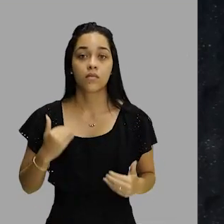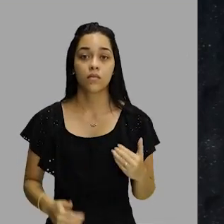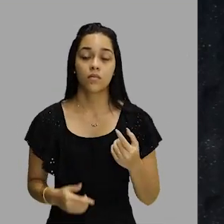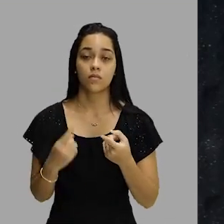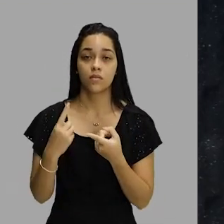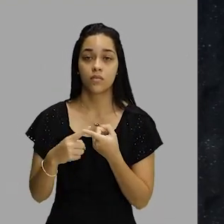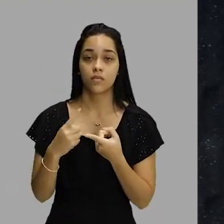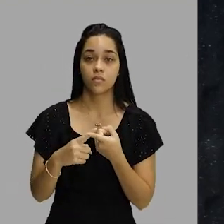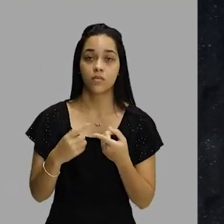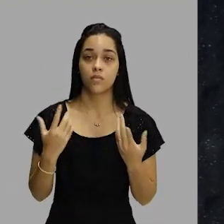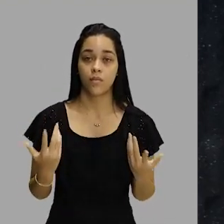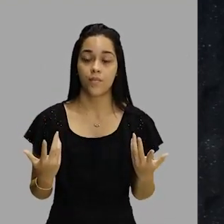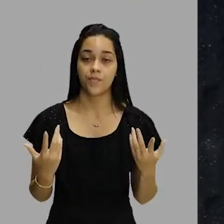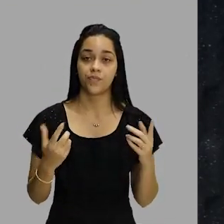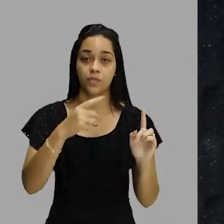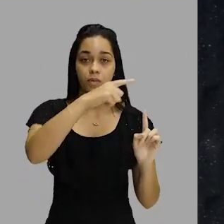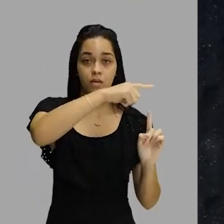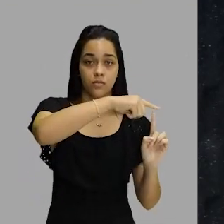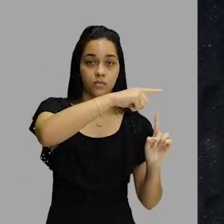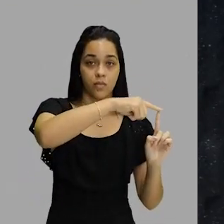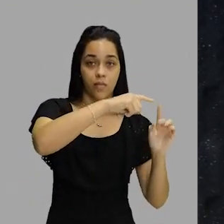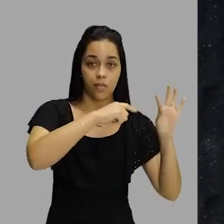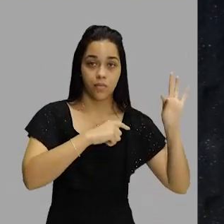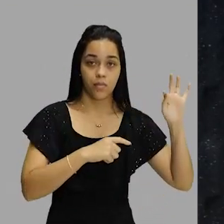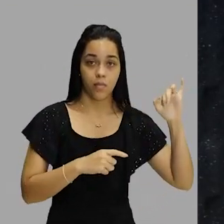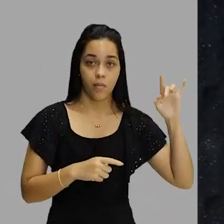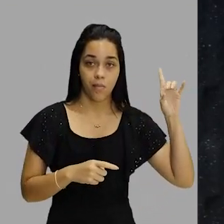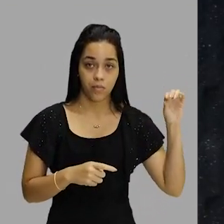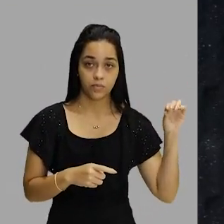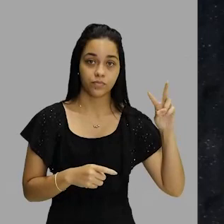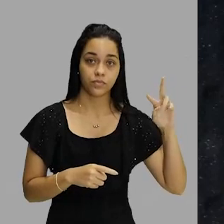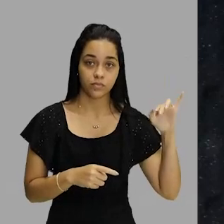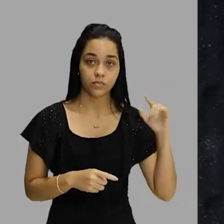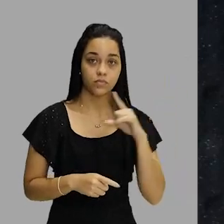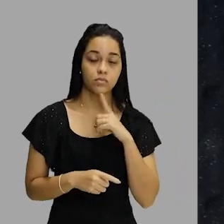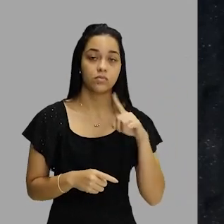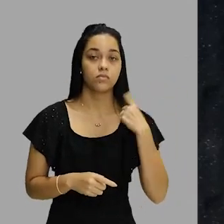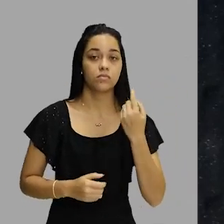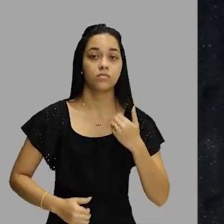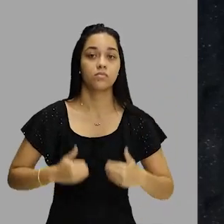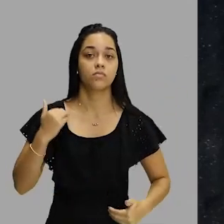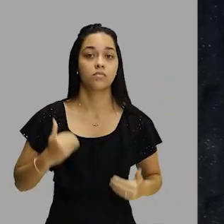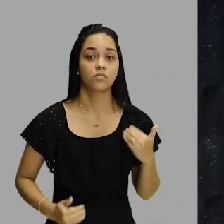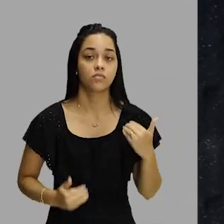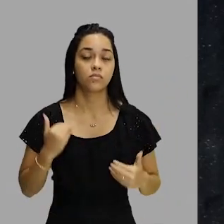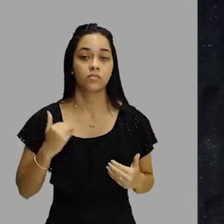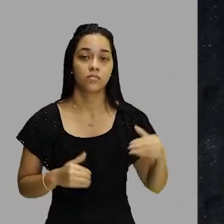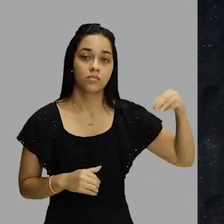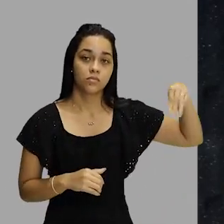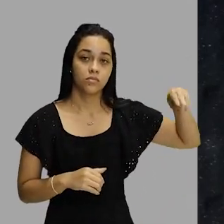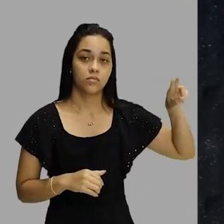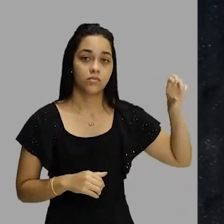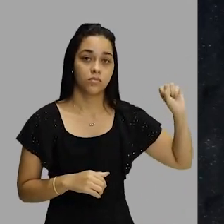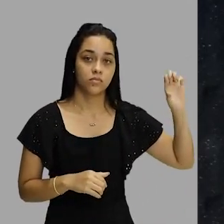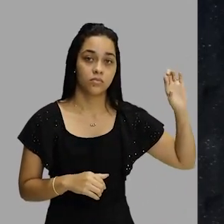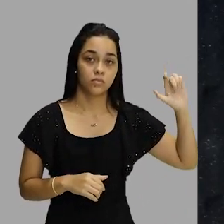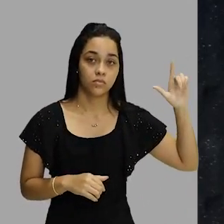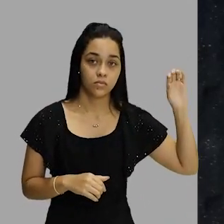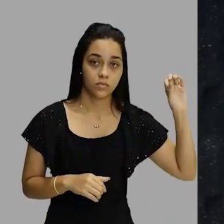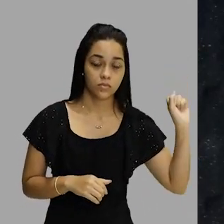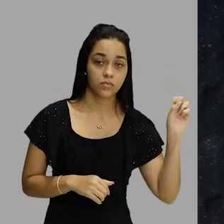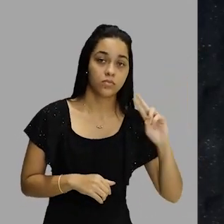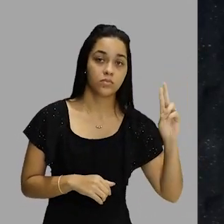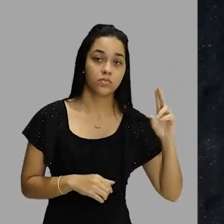porque é o tipo de tecido que vai formar os nossos músculos, né, que é mais comumente chamado